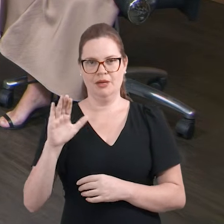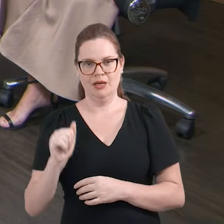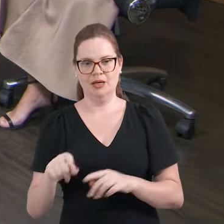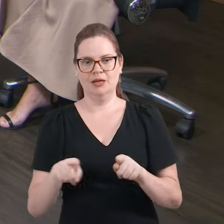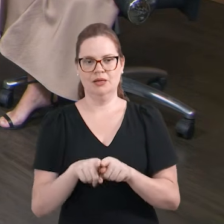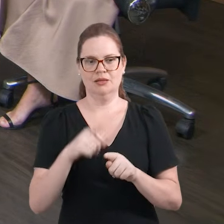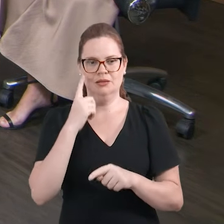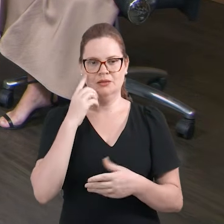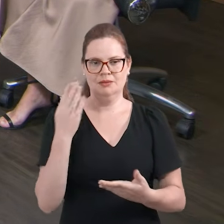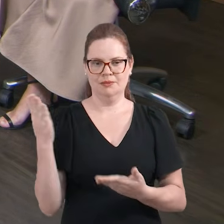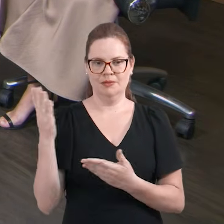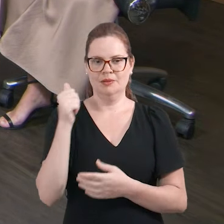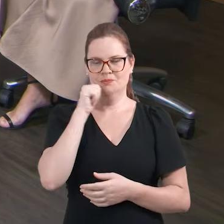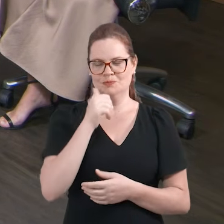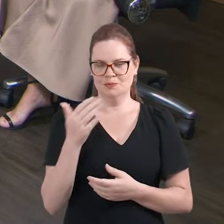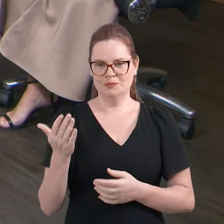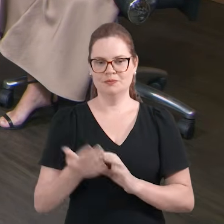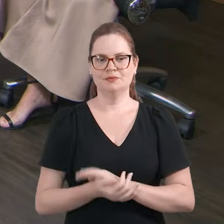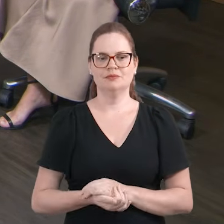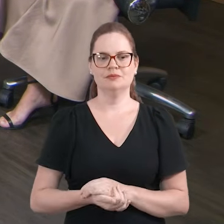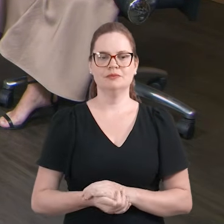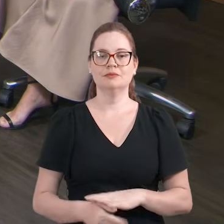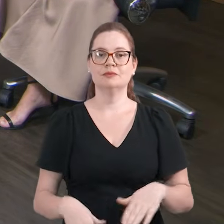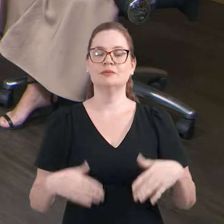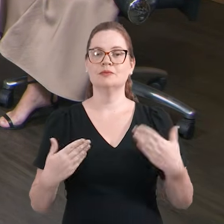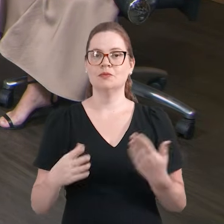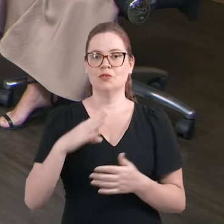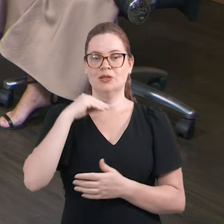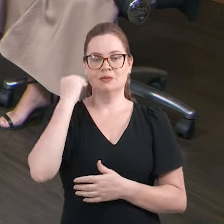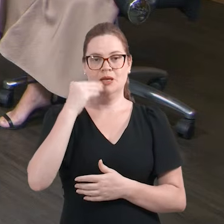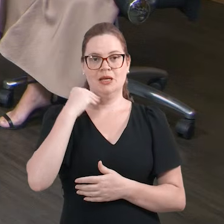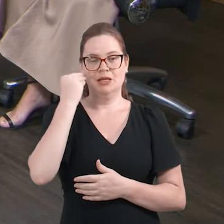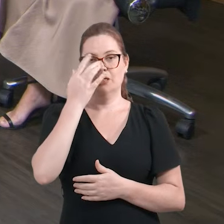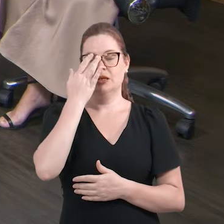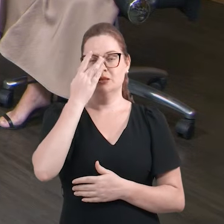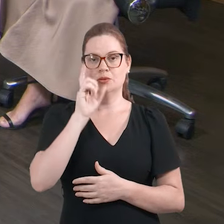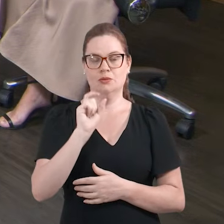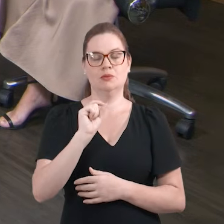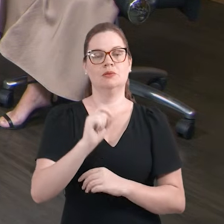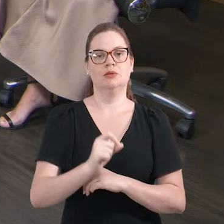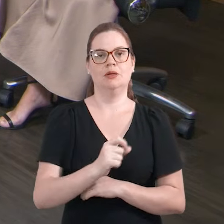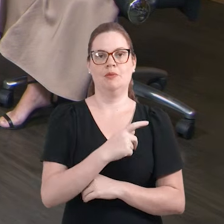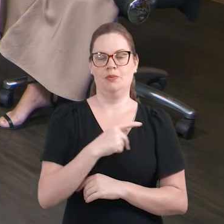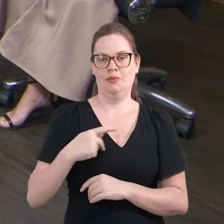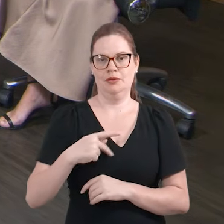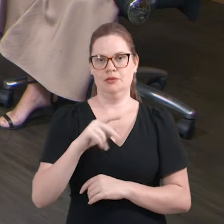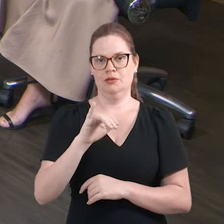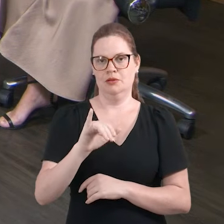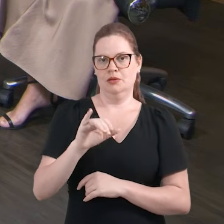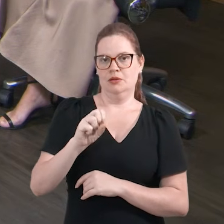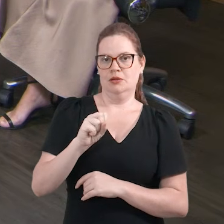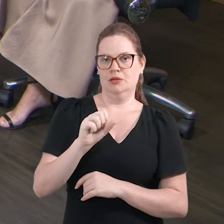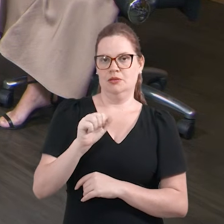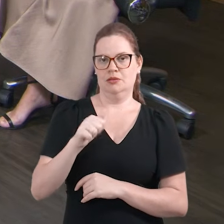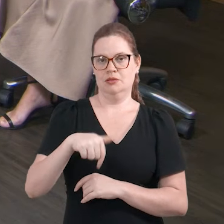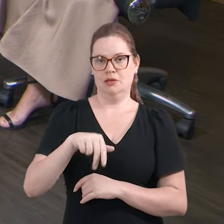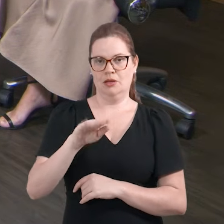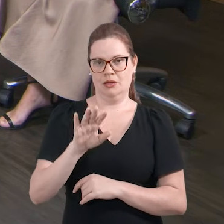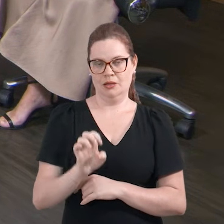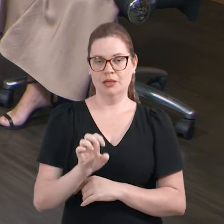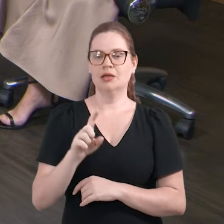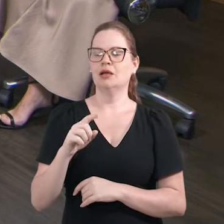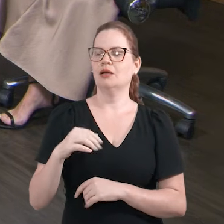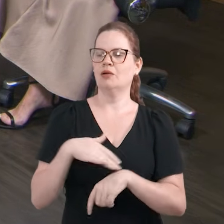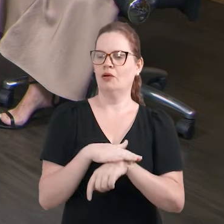essa moça aqui. Então, assim, foram experiências onde o pastor Isaac, numa conversa, porque ele